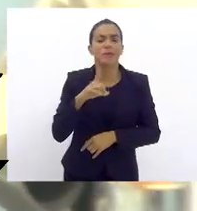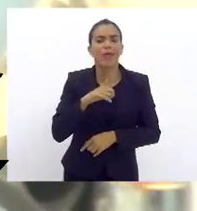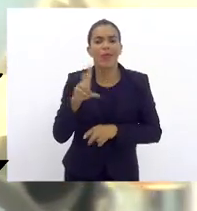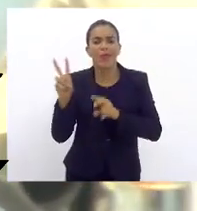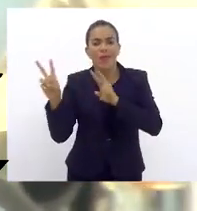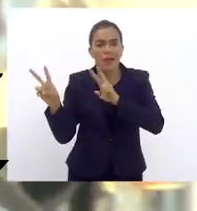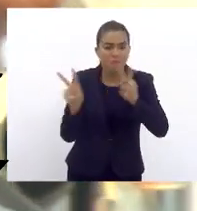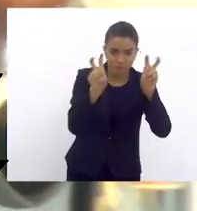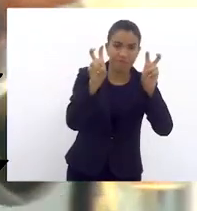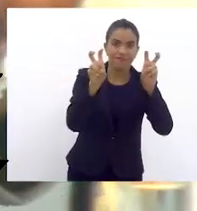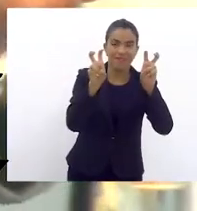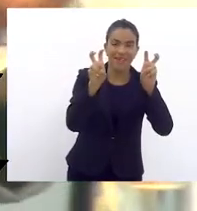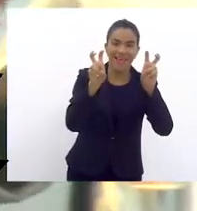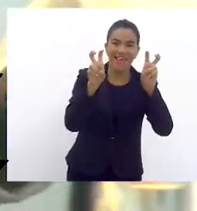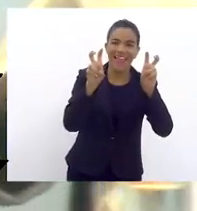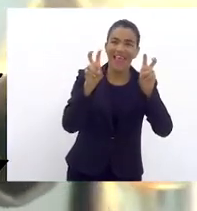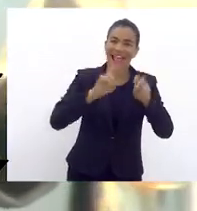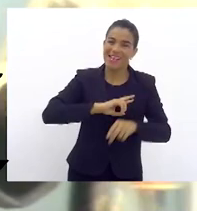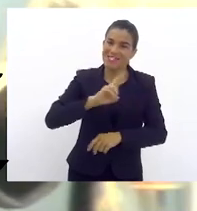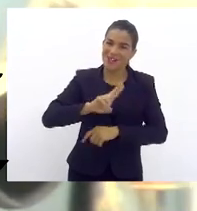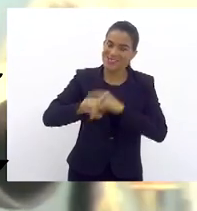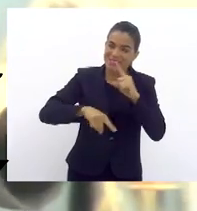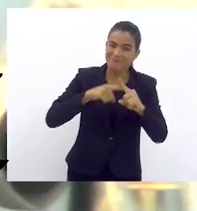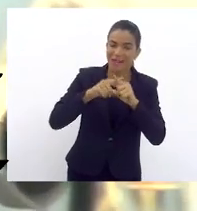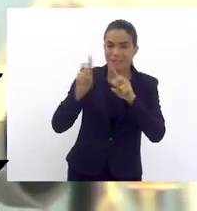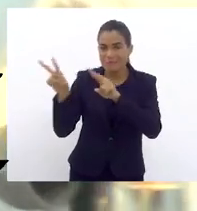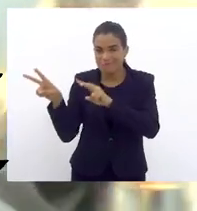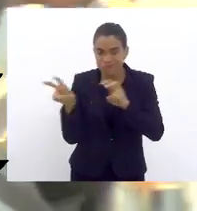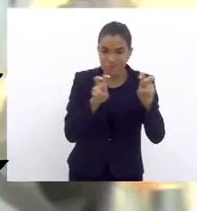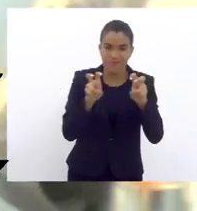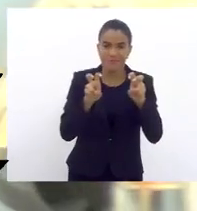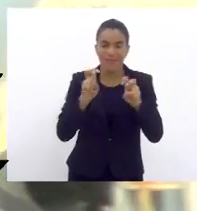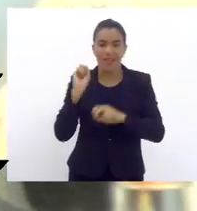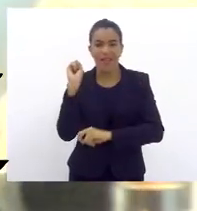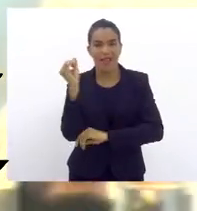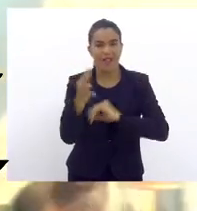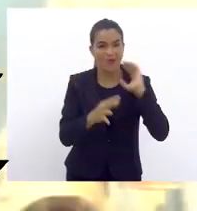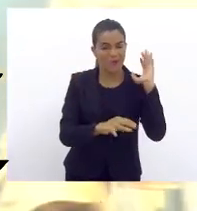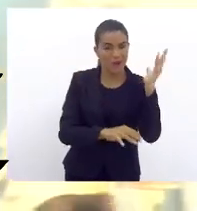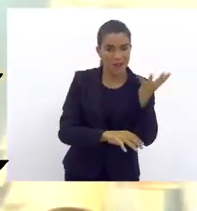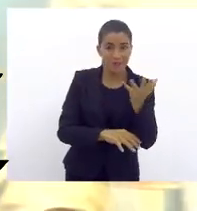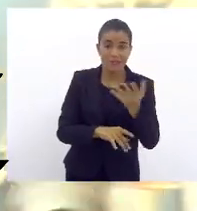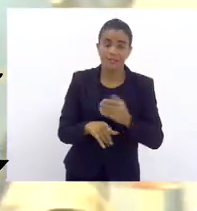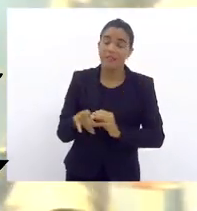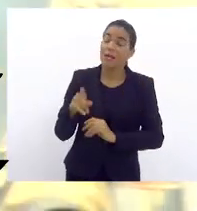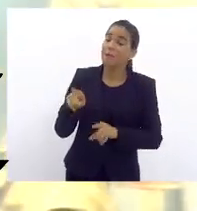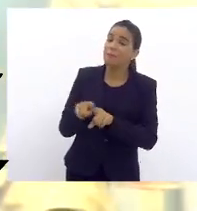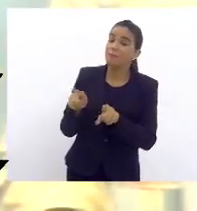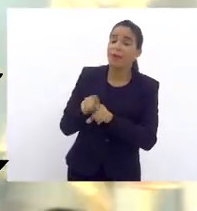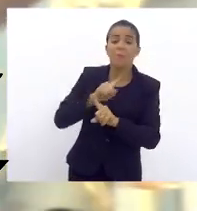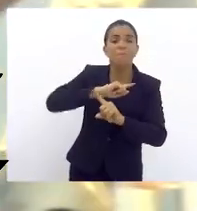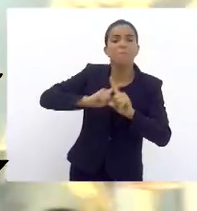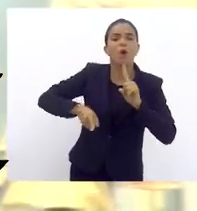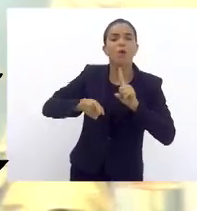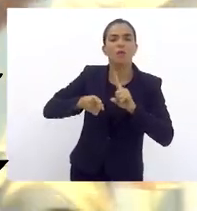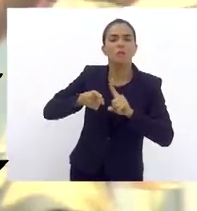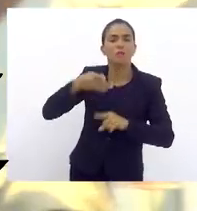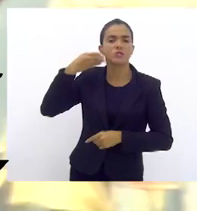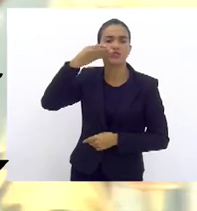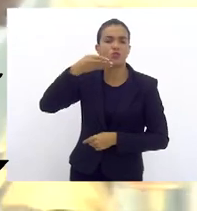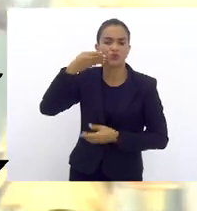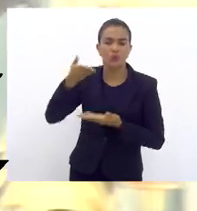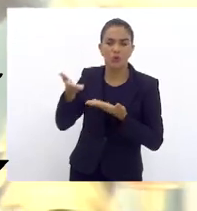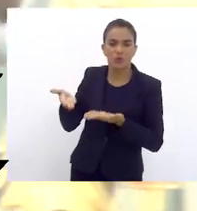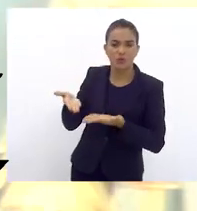religiosa com a questão ecológica impede Marcelo Dias que se usa esse argumento para discriminar